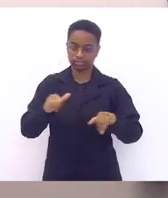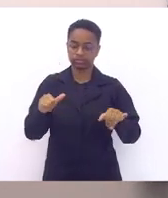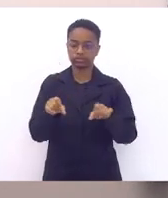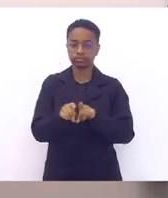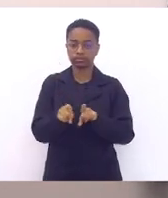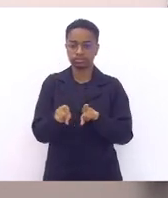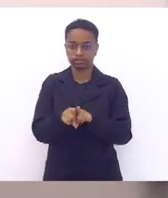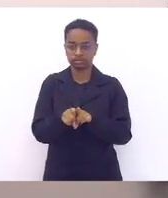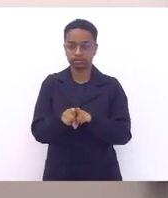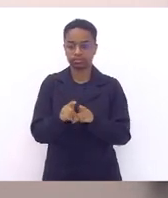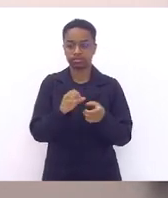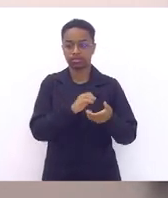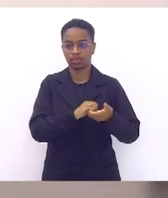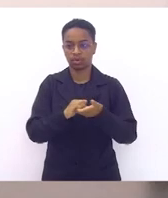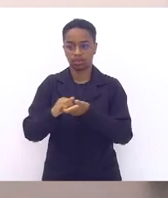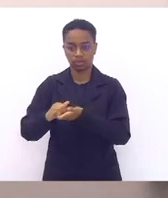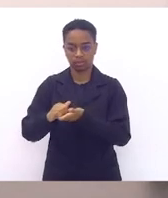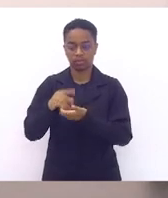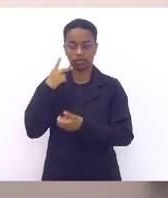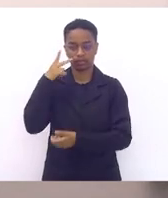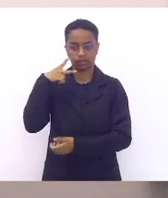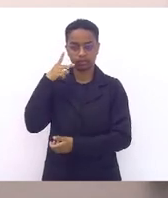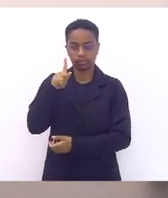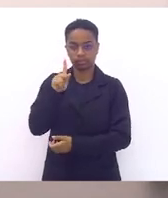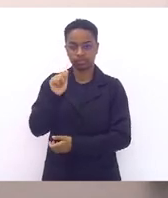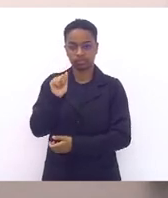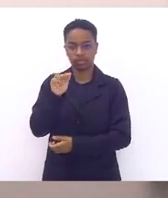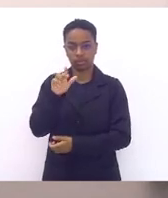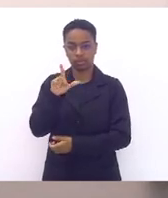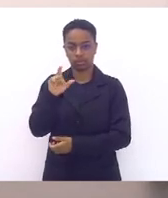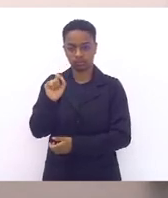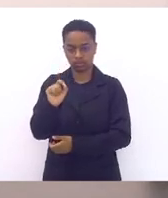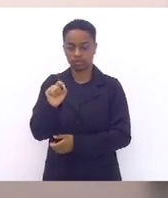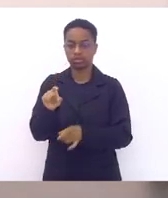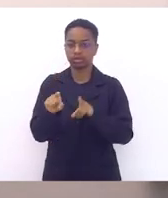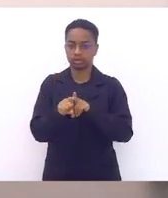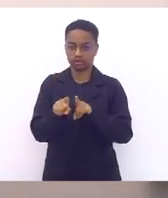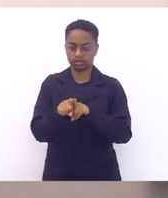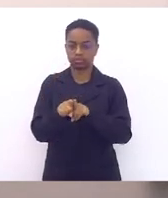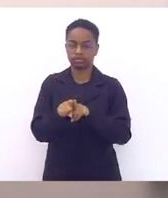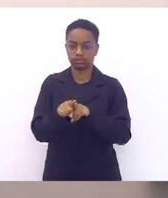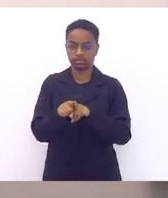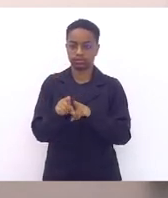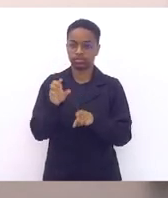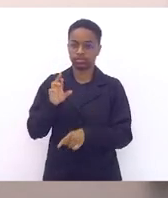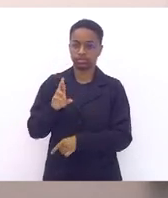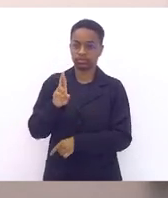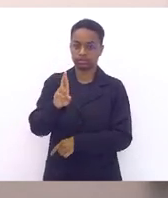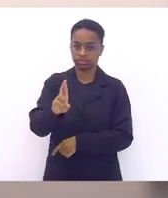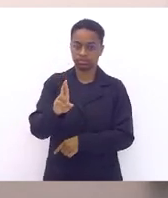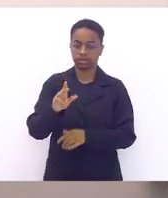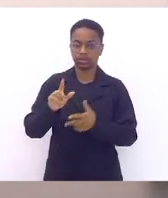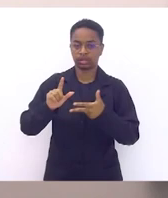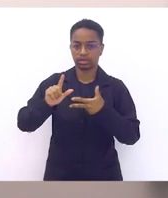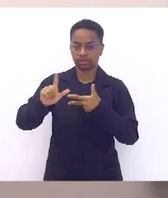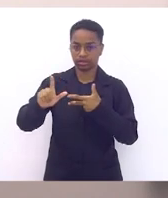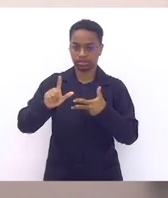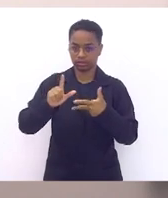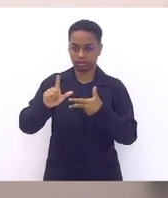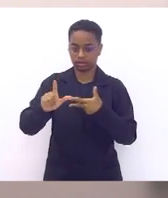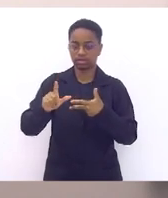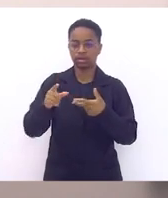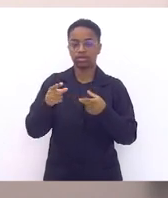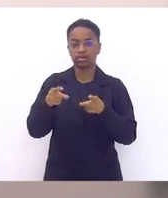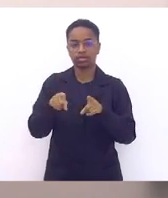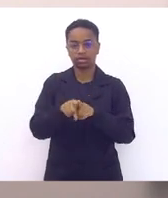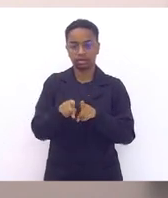Também cumprimentar o vereador Paulo Pinheiro, também, né, um representante do Legislativo, que